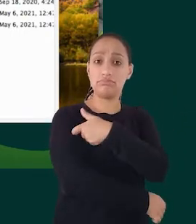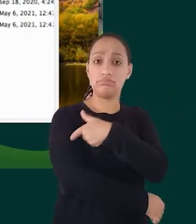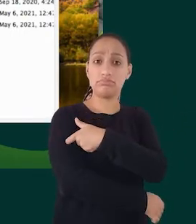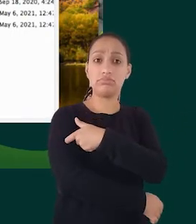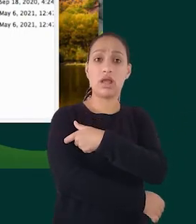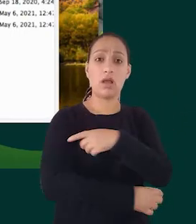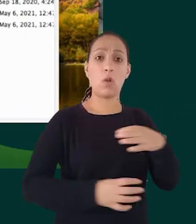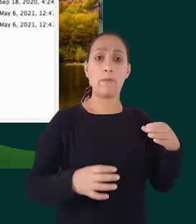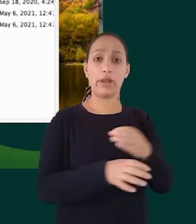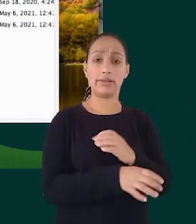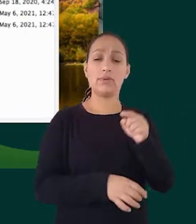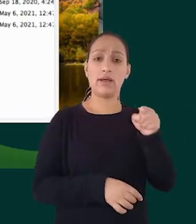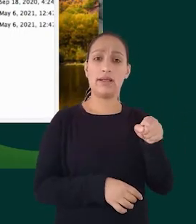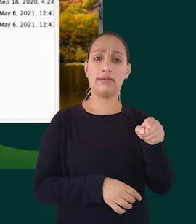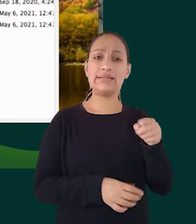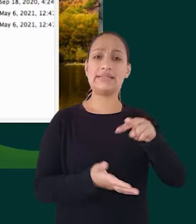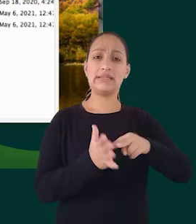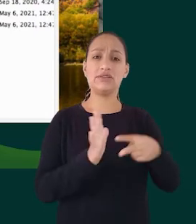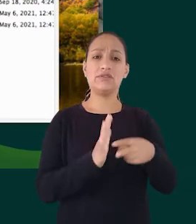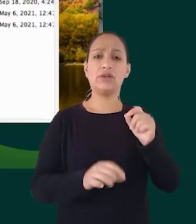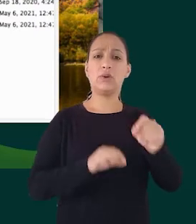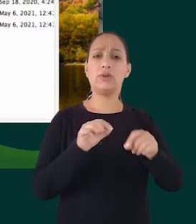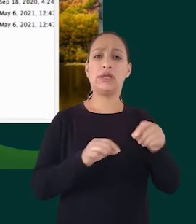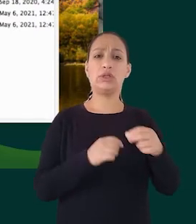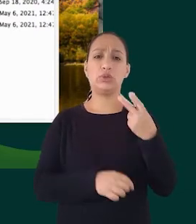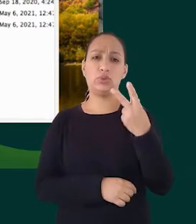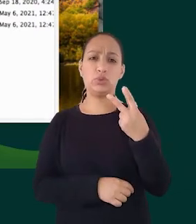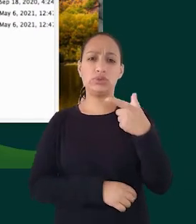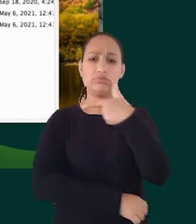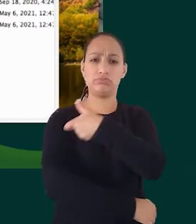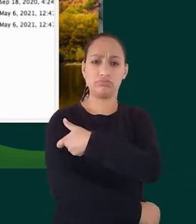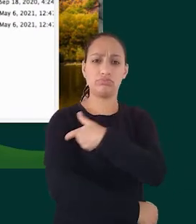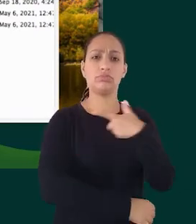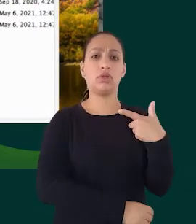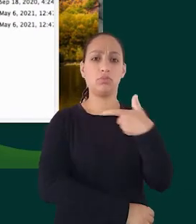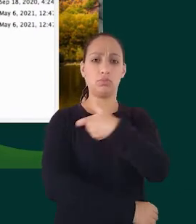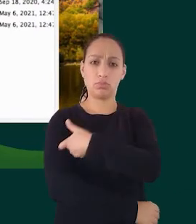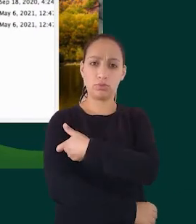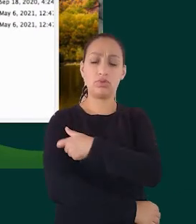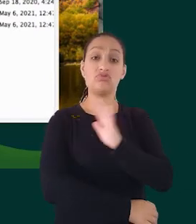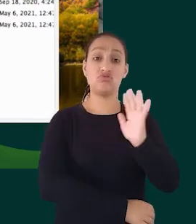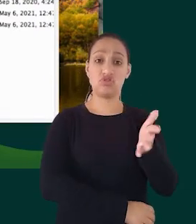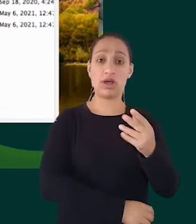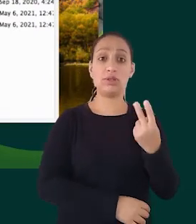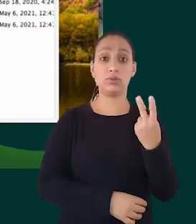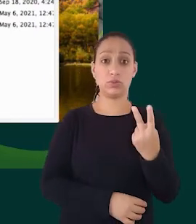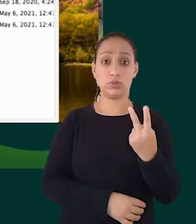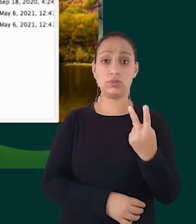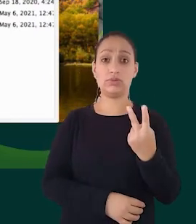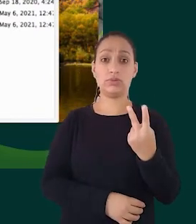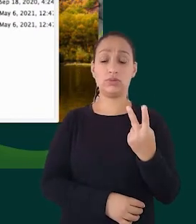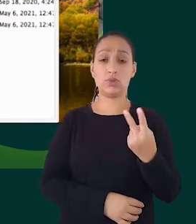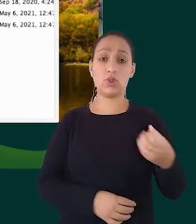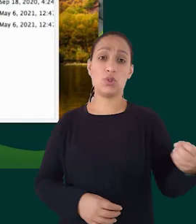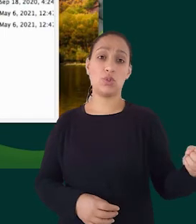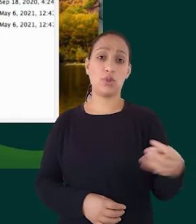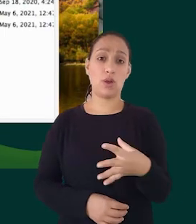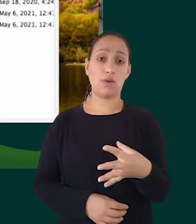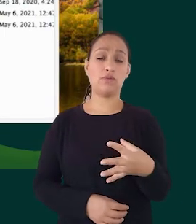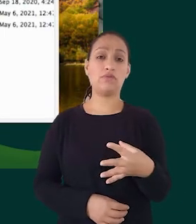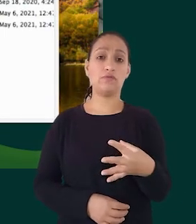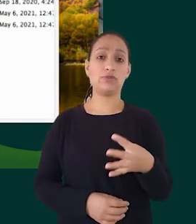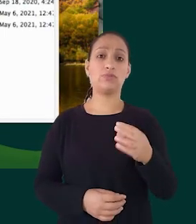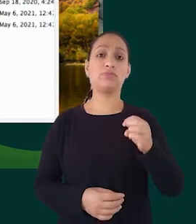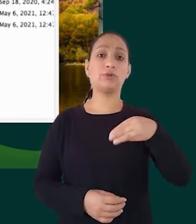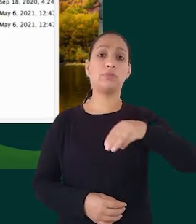completamente vacinadas, significa que para aquelas vacinas que são duas doses, já tomou as duas doses, e os novos casos por